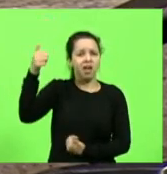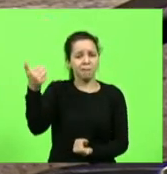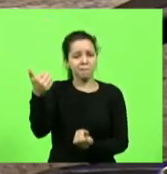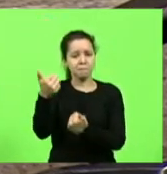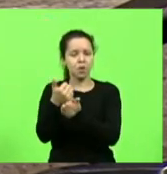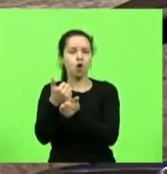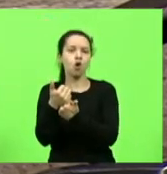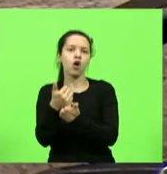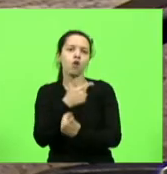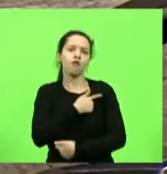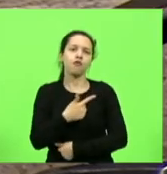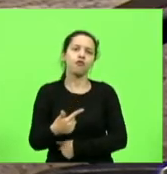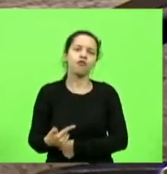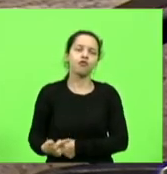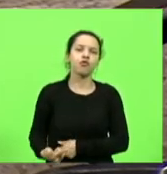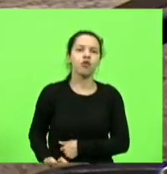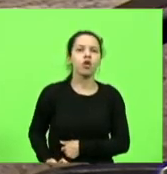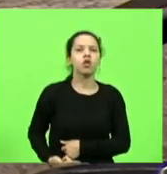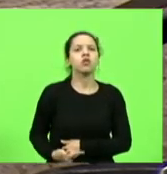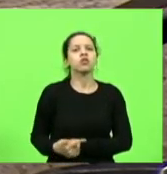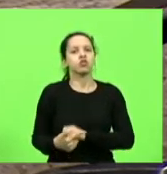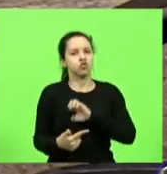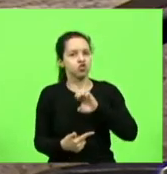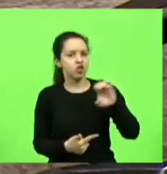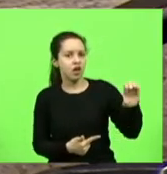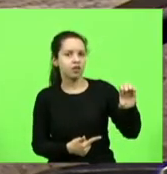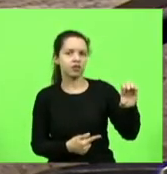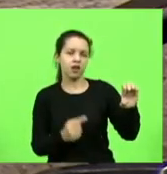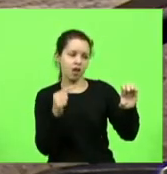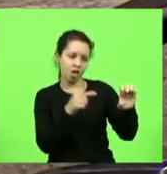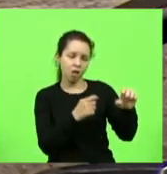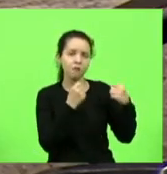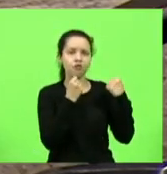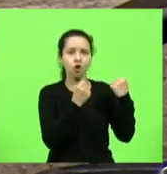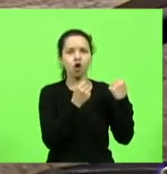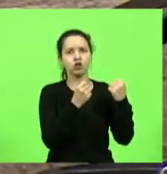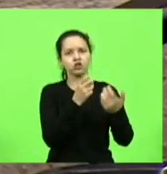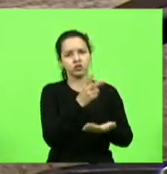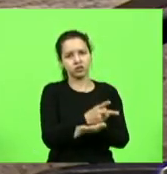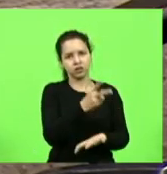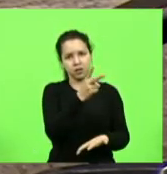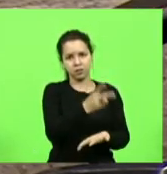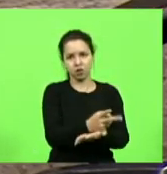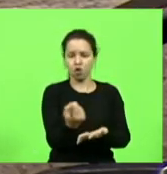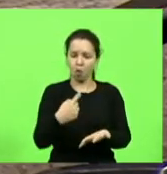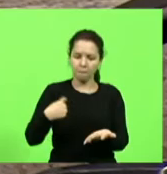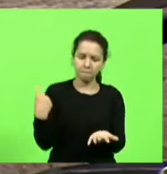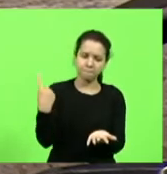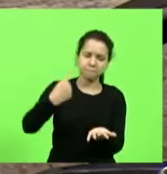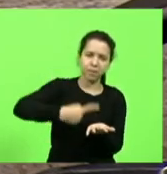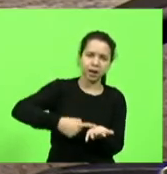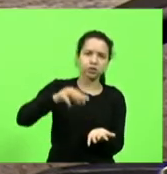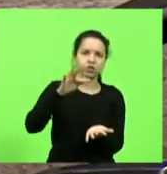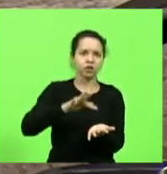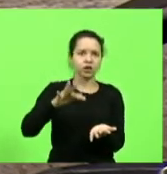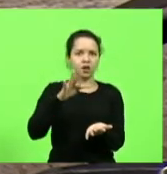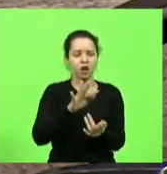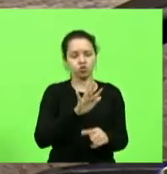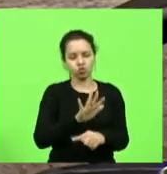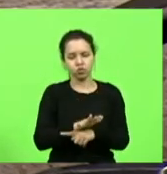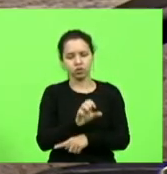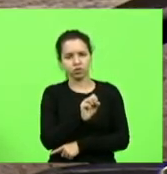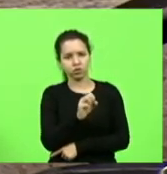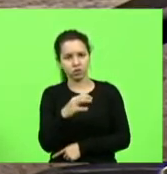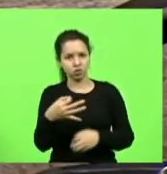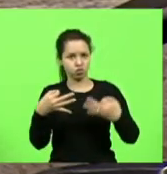E ele vai ser esse país forte sempre. E jamais nós vamos conseguir atingir um pacto federativo que contemple Santa Catarina com justiça